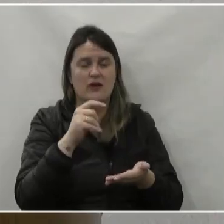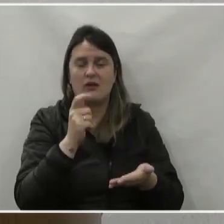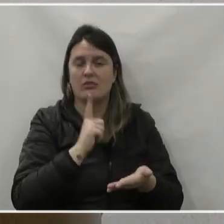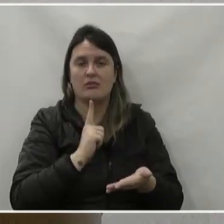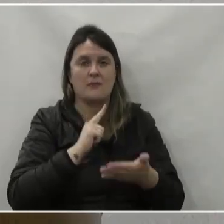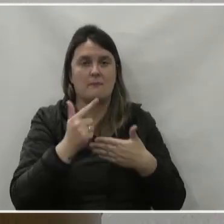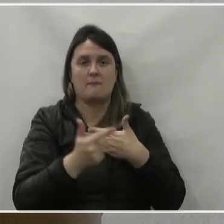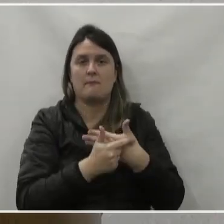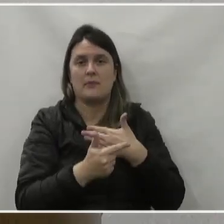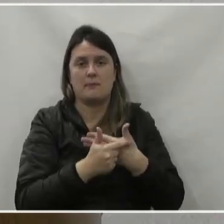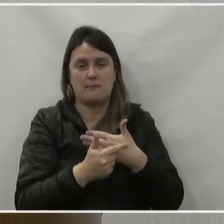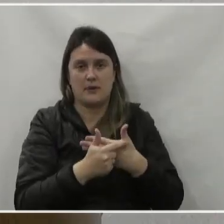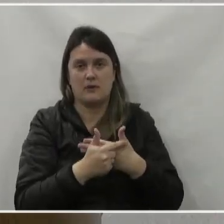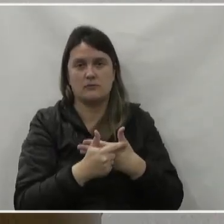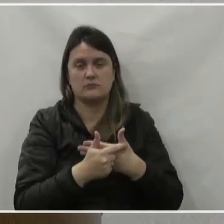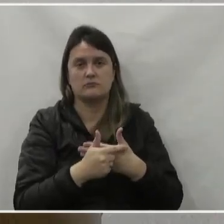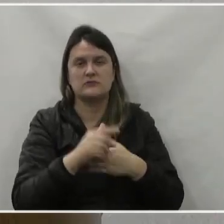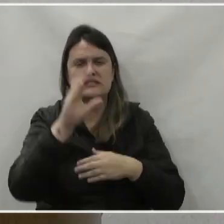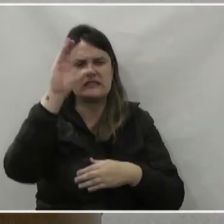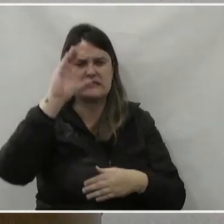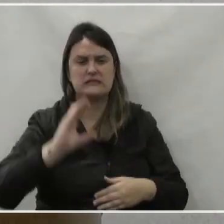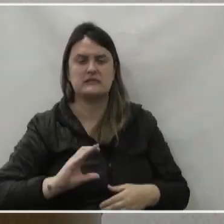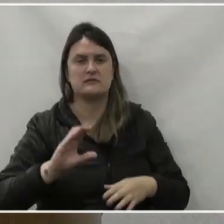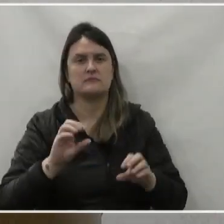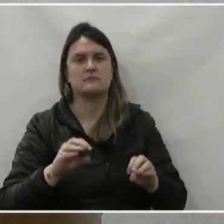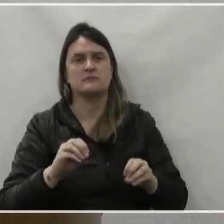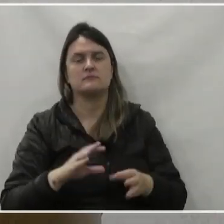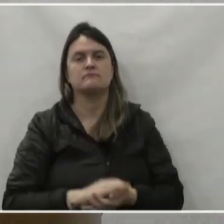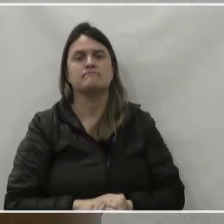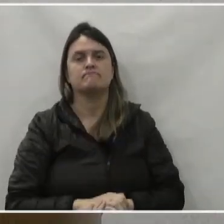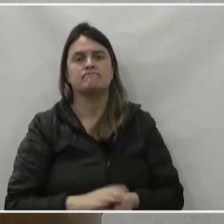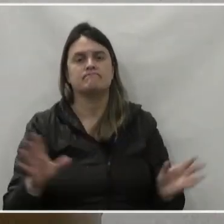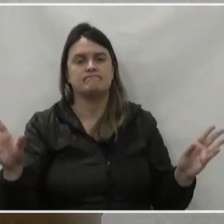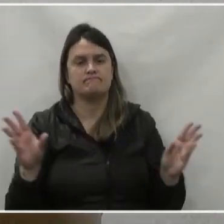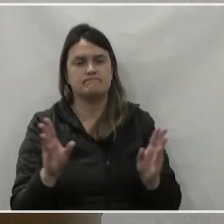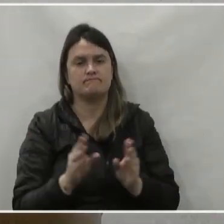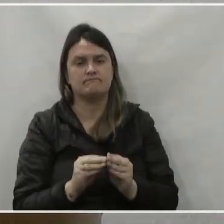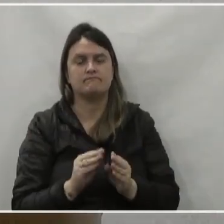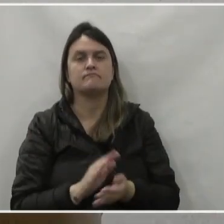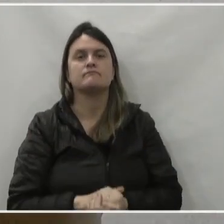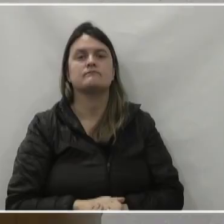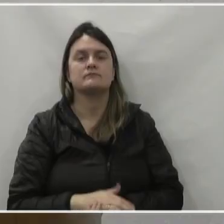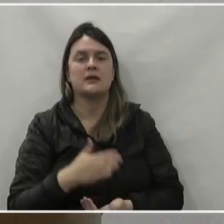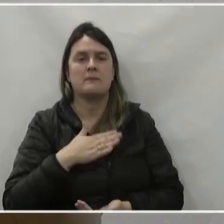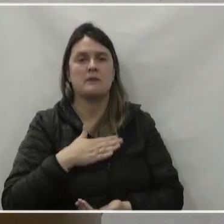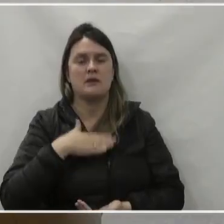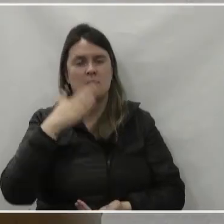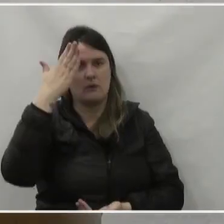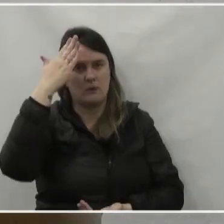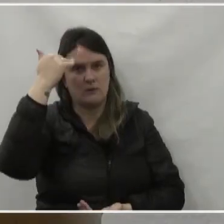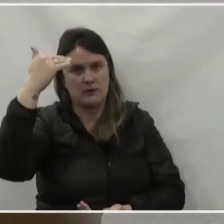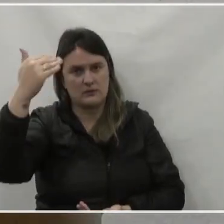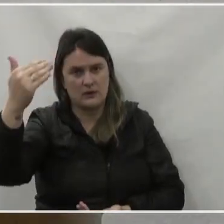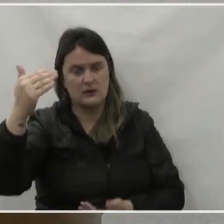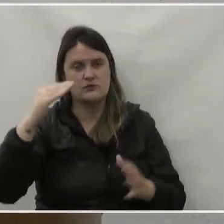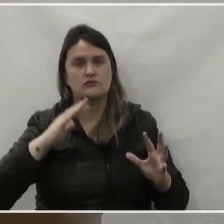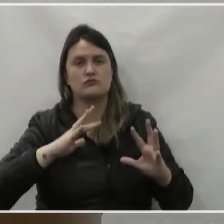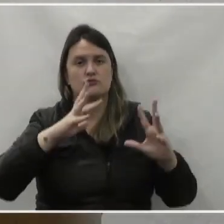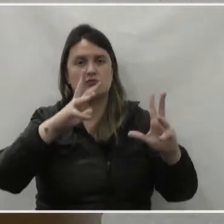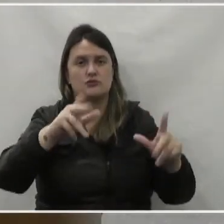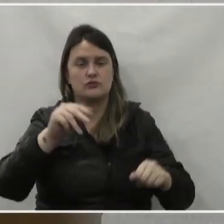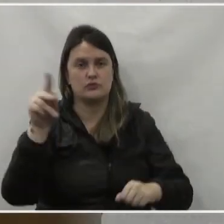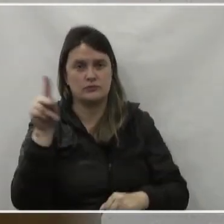papel civilizatório. Então, nesse momento, deixo aqui a minha homenagem a todos